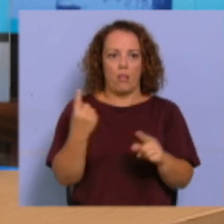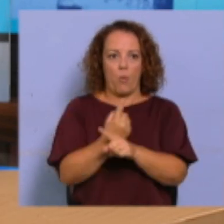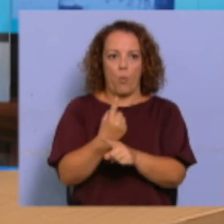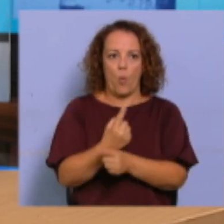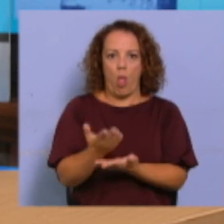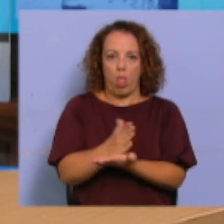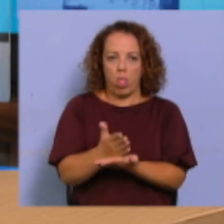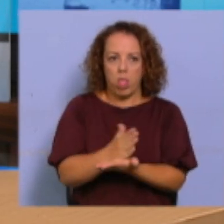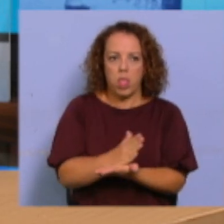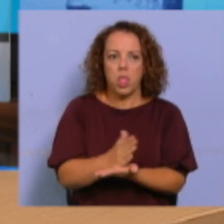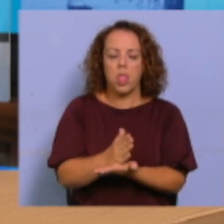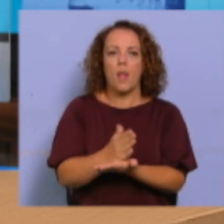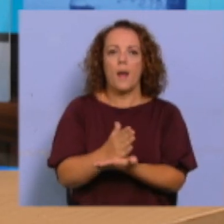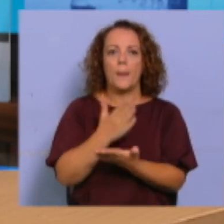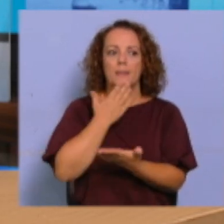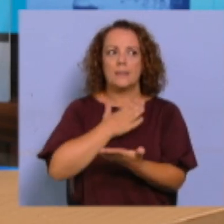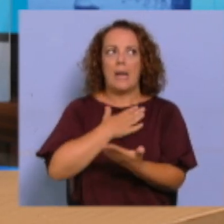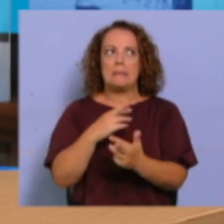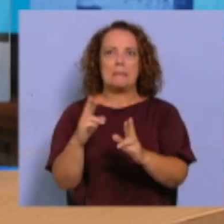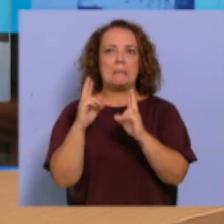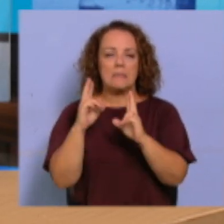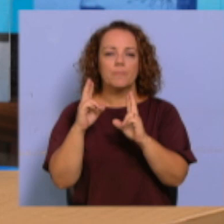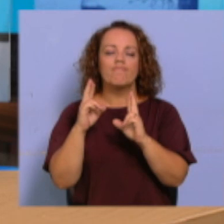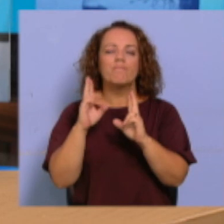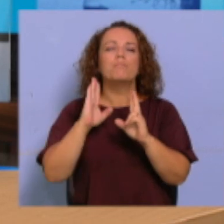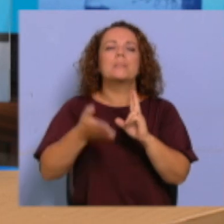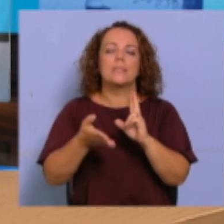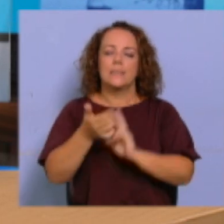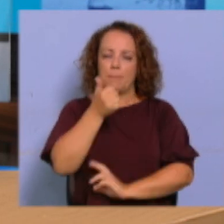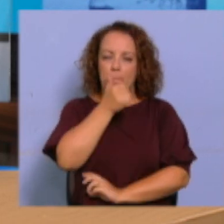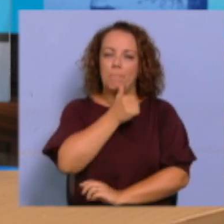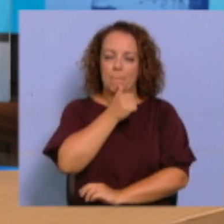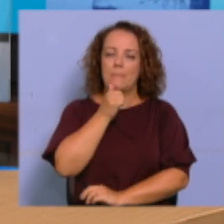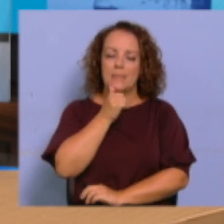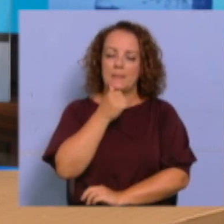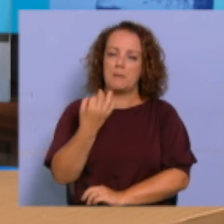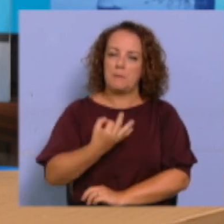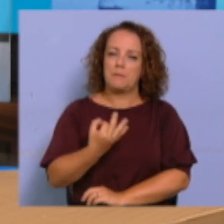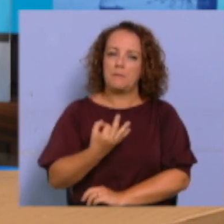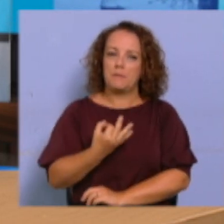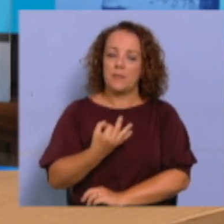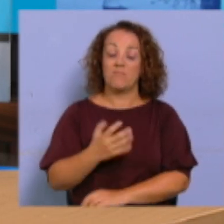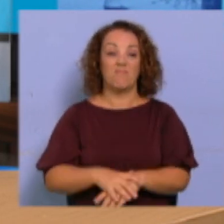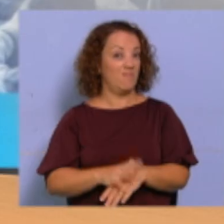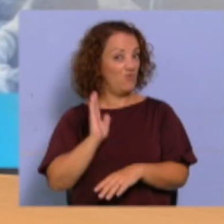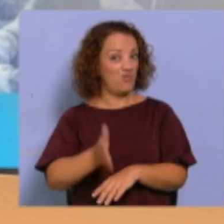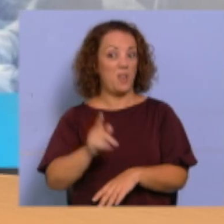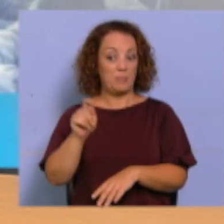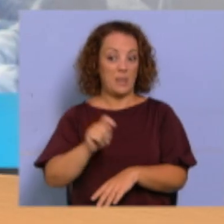do desafio à esperança, há que ter paciência. Há que ter paciência. Por muito que já lá vão uns meses, não